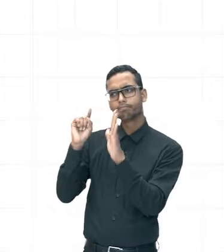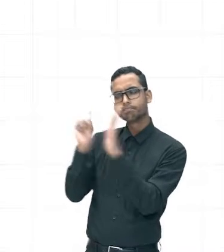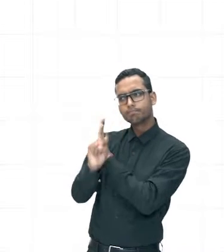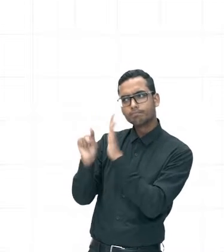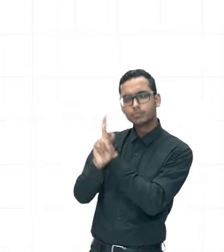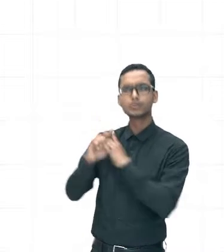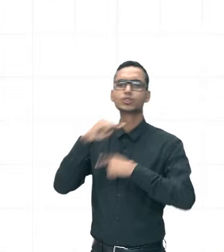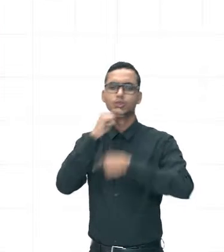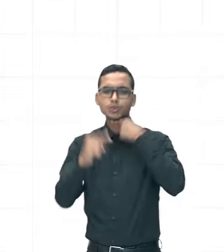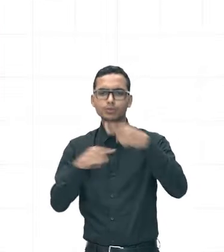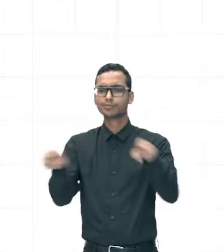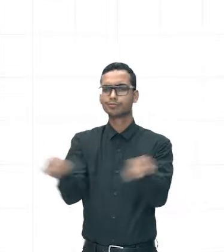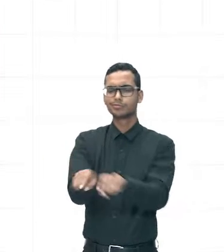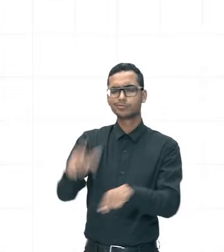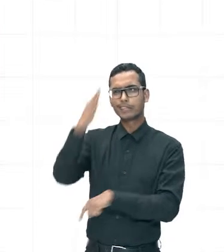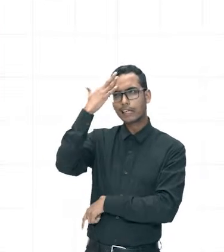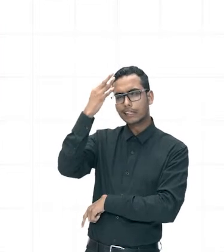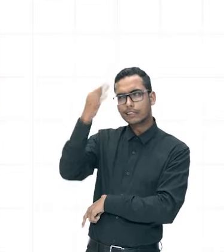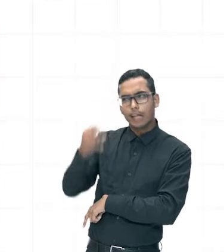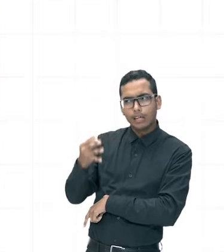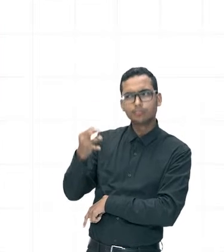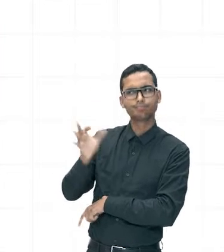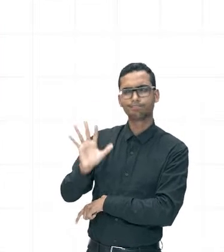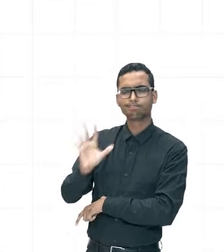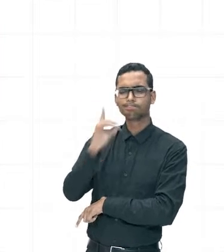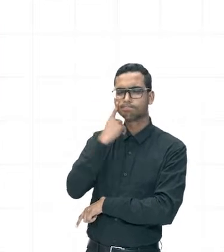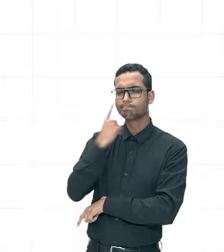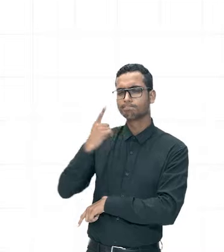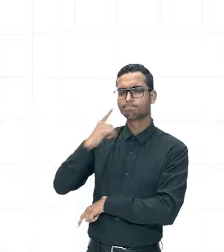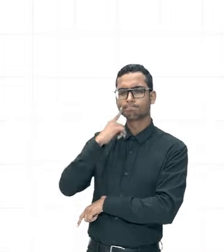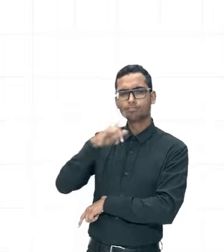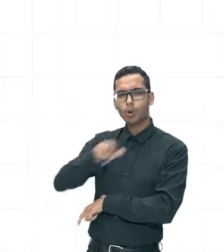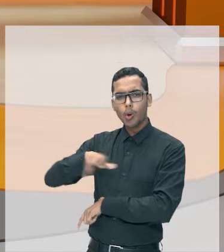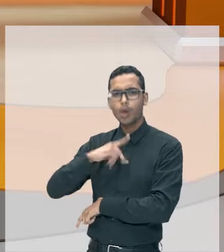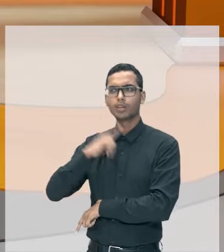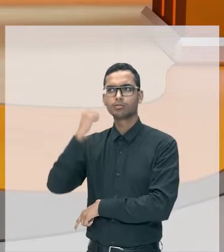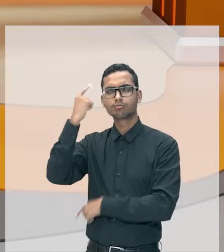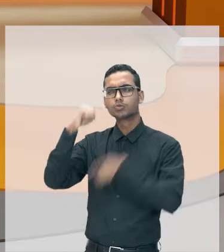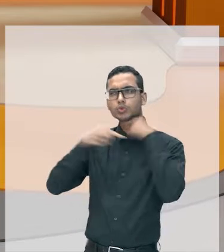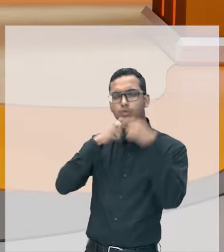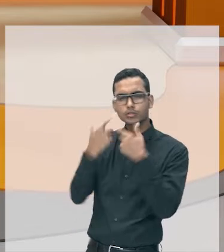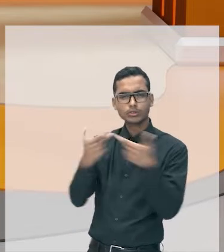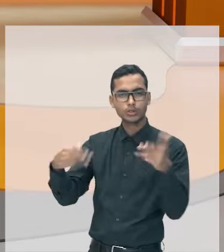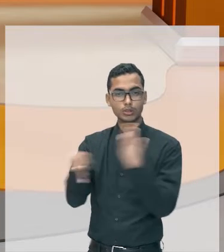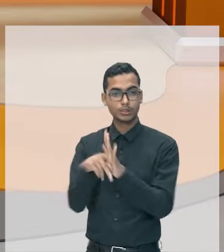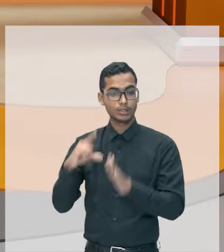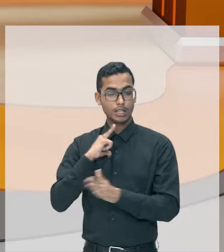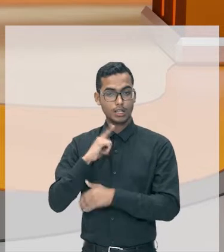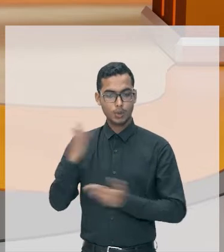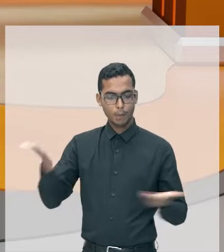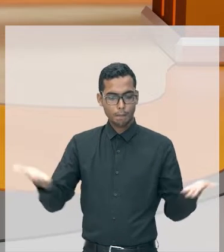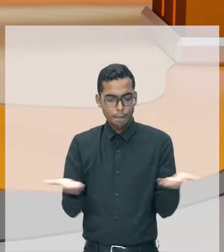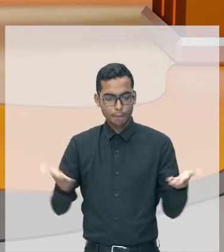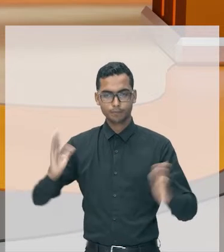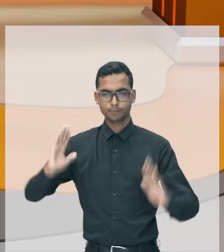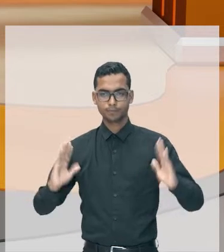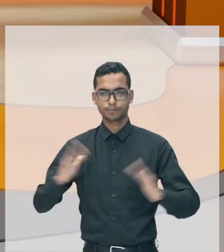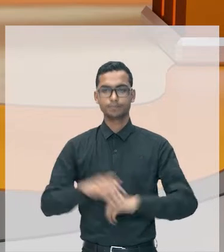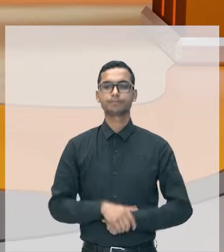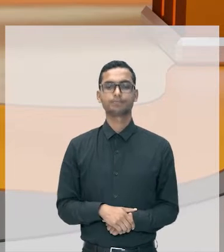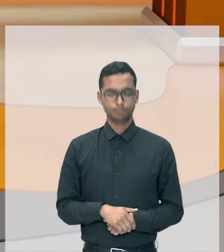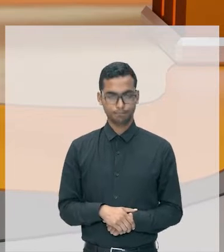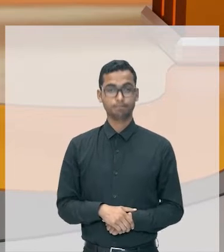que surgem no presente. É isso mesmo, galerinha. O trabalho do historiador consiste